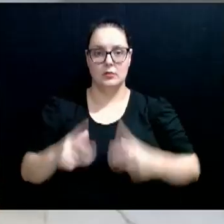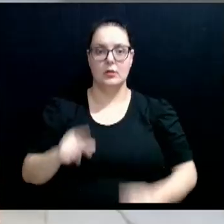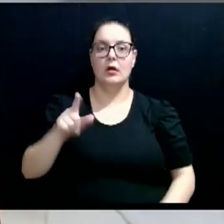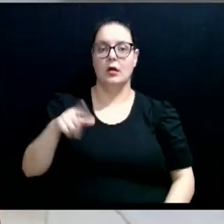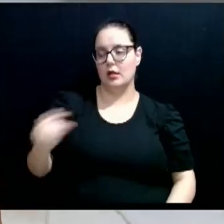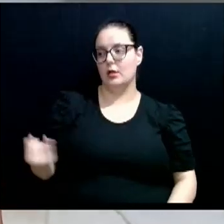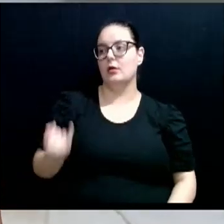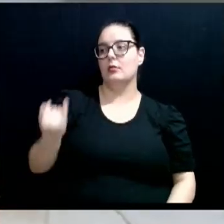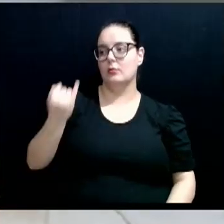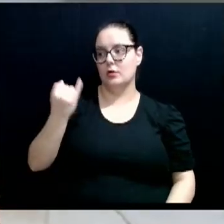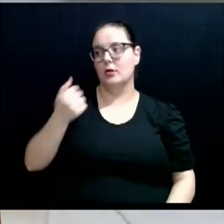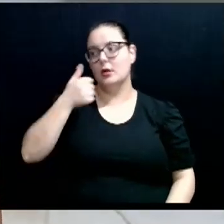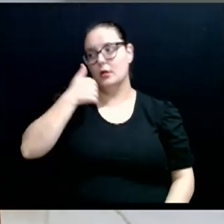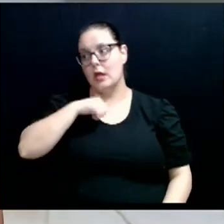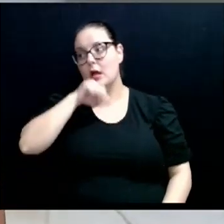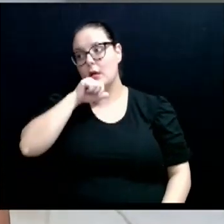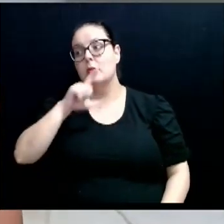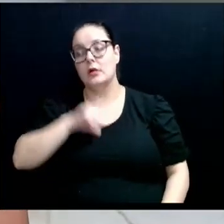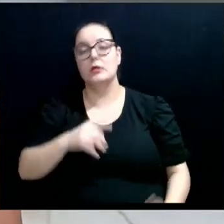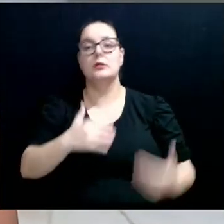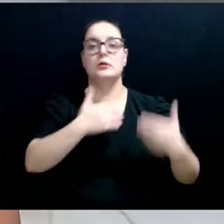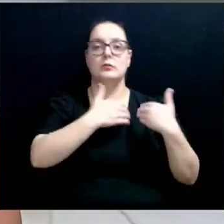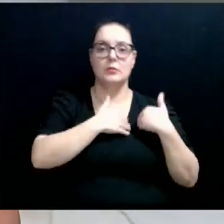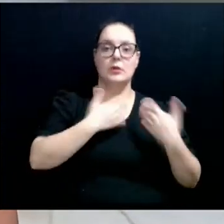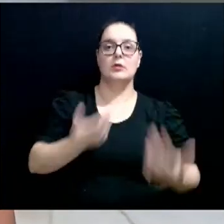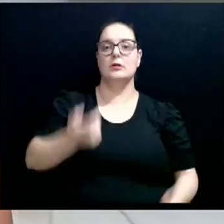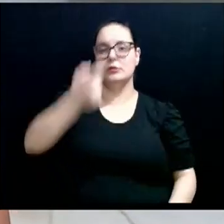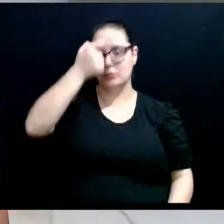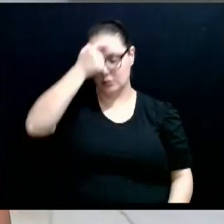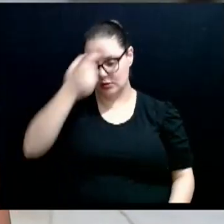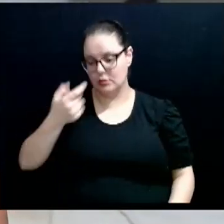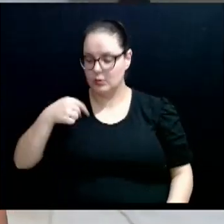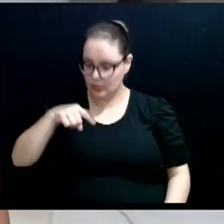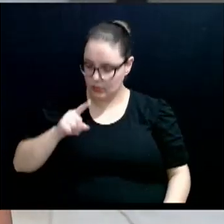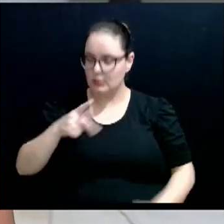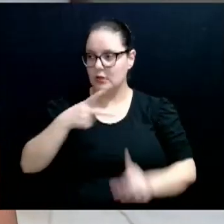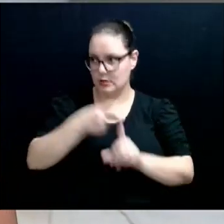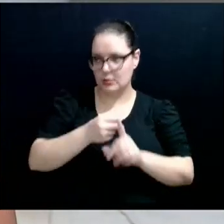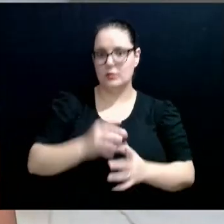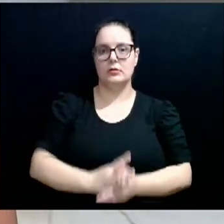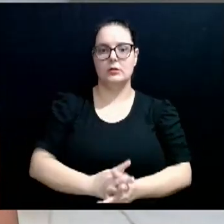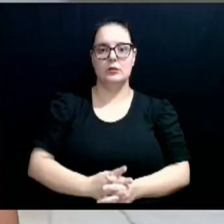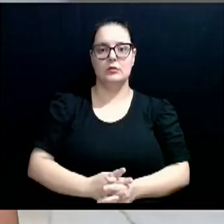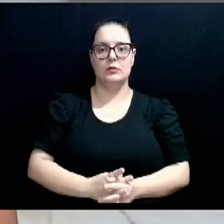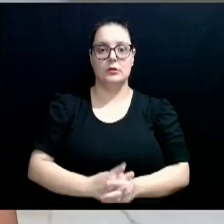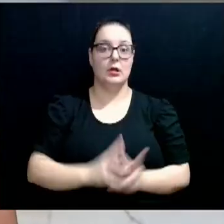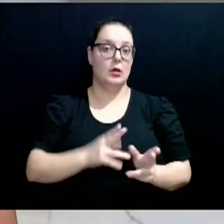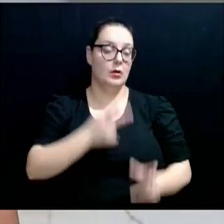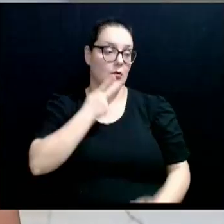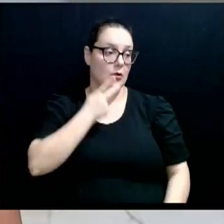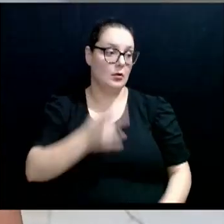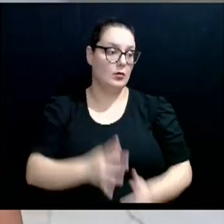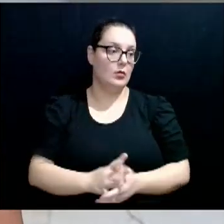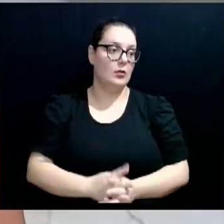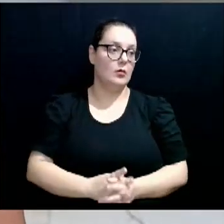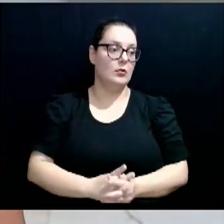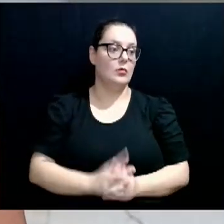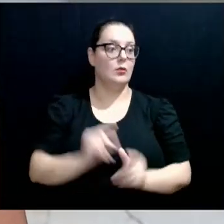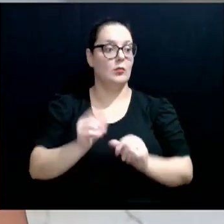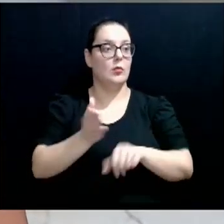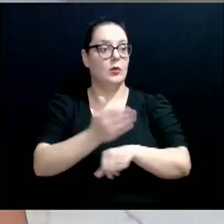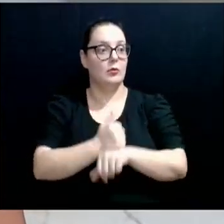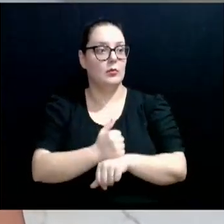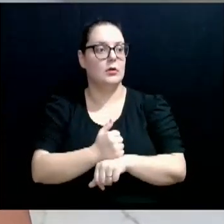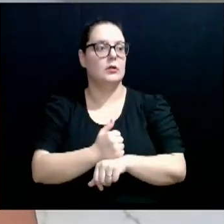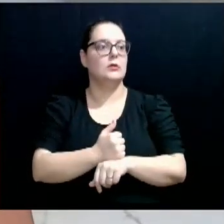mãe tenha essa responsabilização, essa consciência e vá se vacinar. E como a gente está falando antes um pouco aqui da entrevista, é uma vacina nova, né? Isso é uma conquista